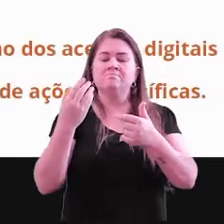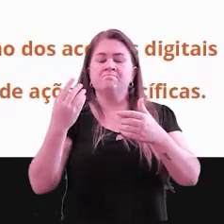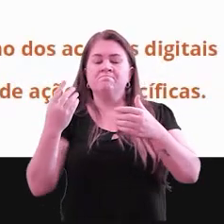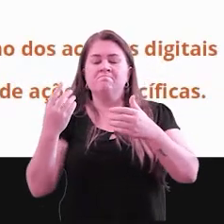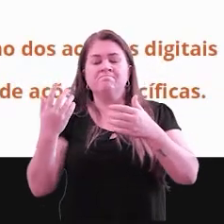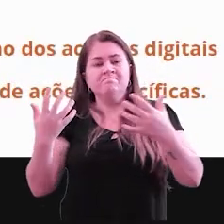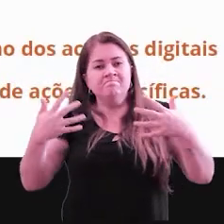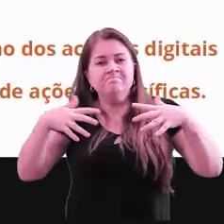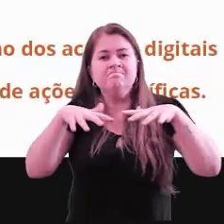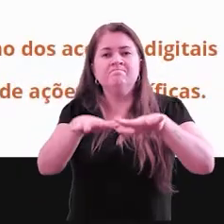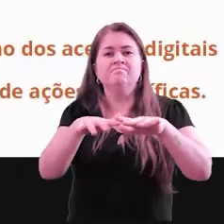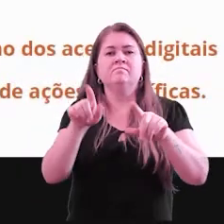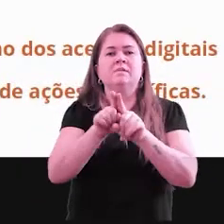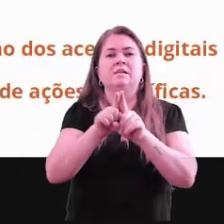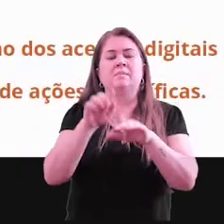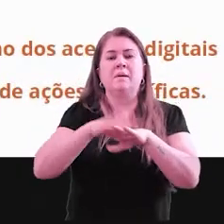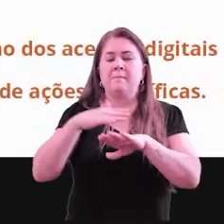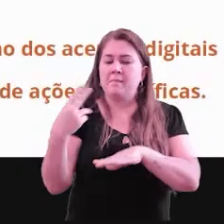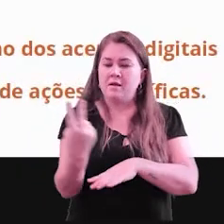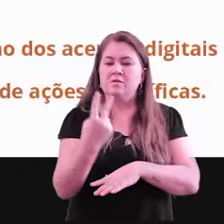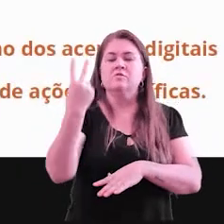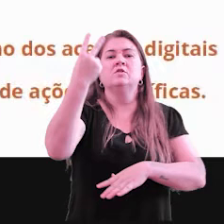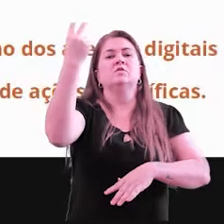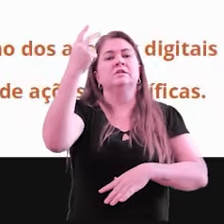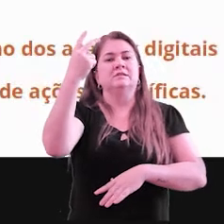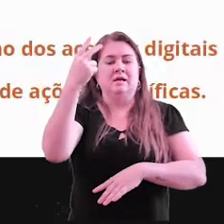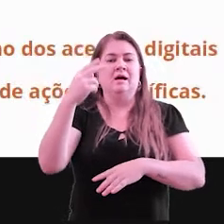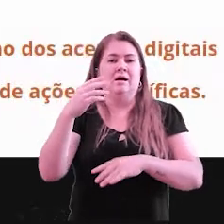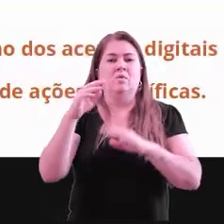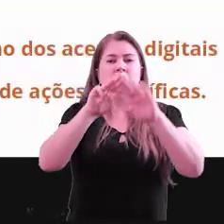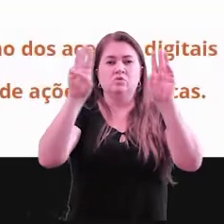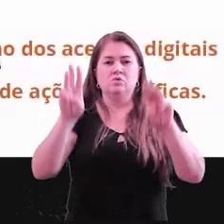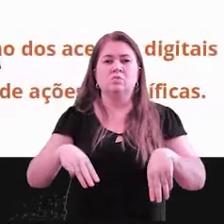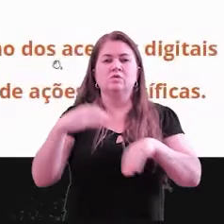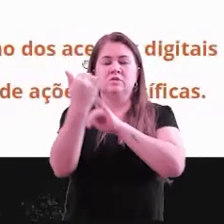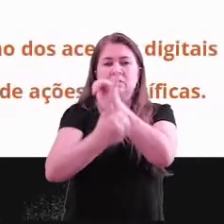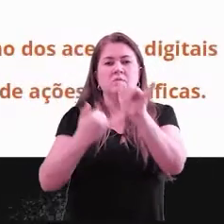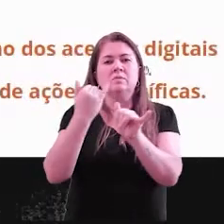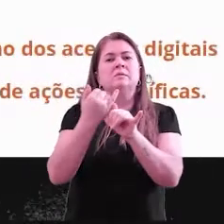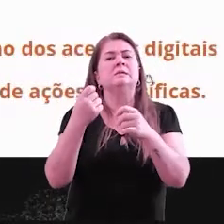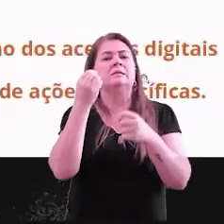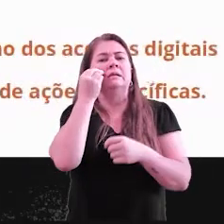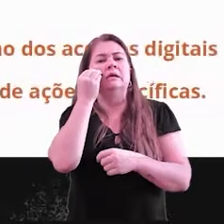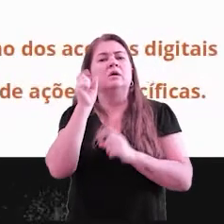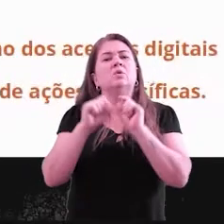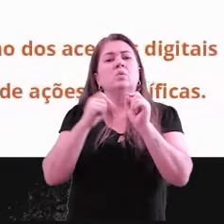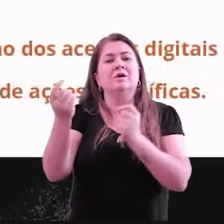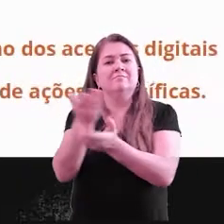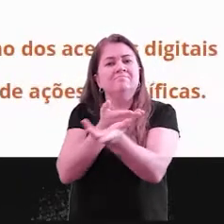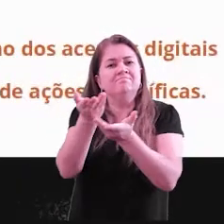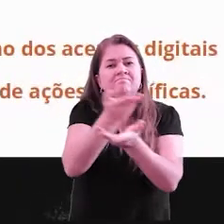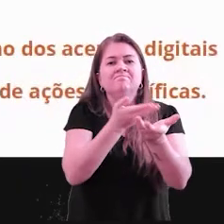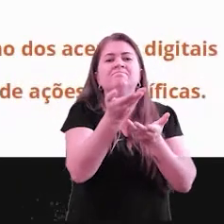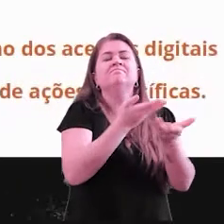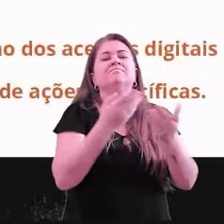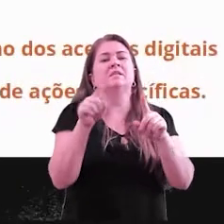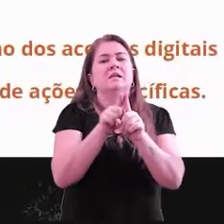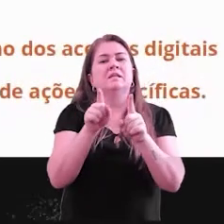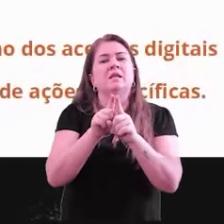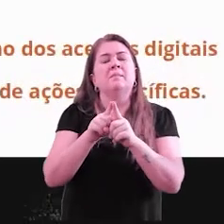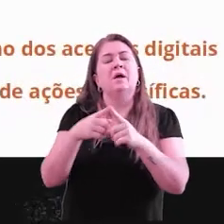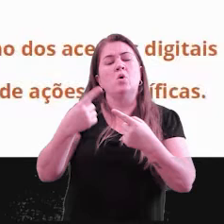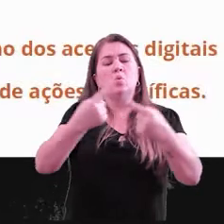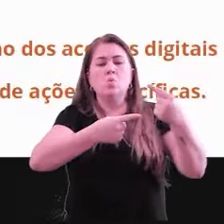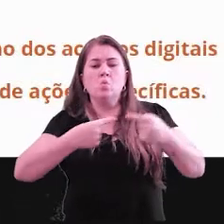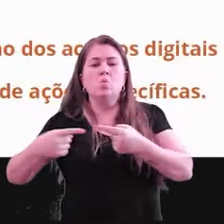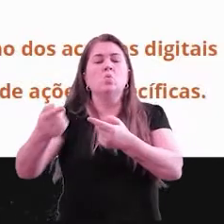na internet, ela busca promover o engajamento e o diálogo das pessoas em torno dos acervos digitais, o que exige,